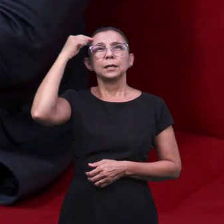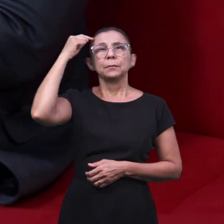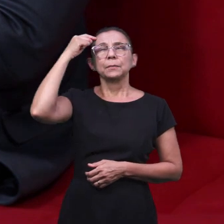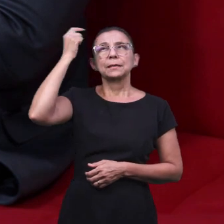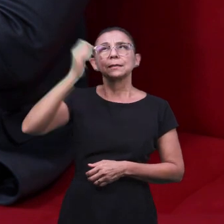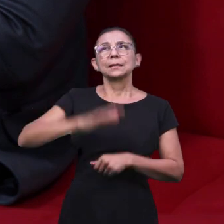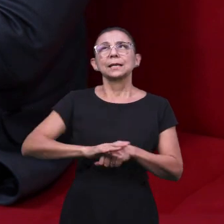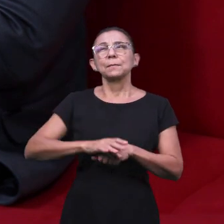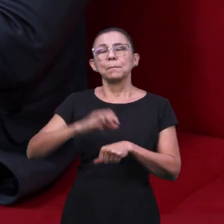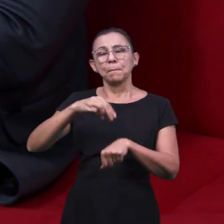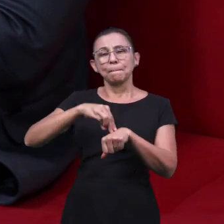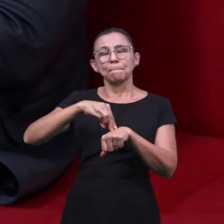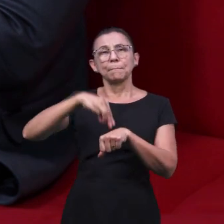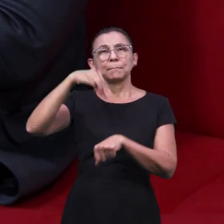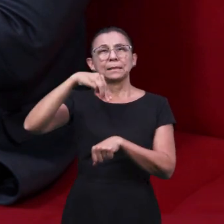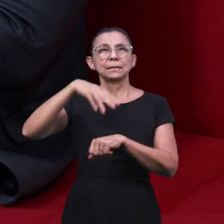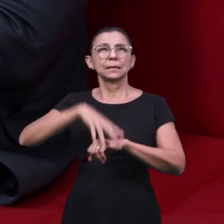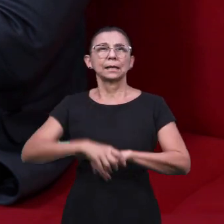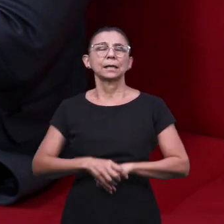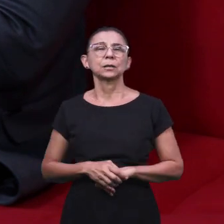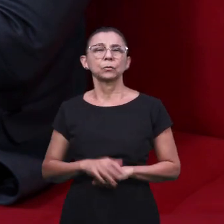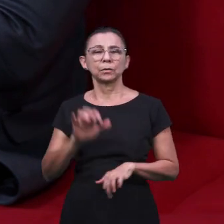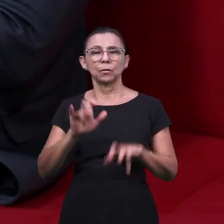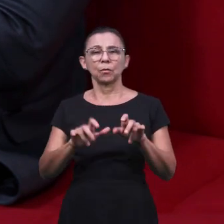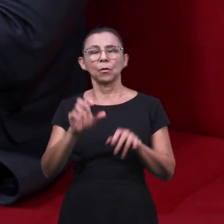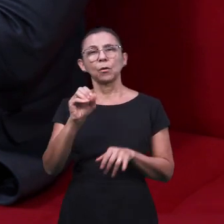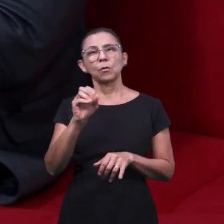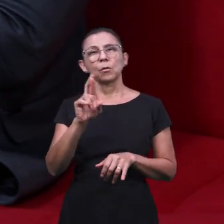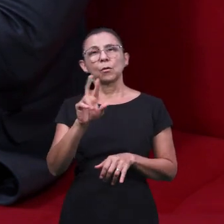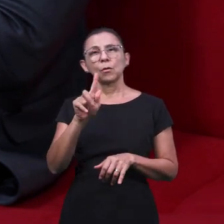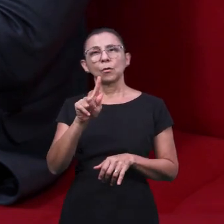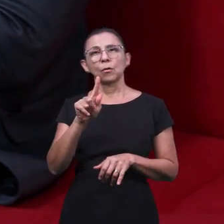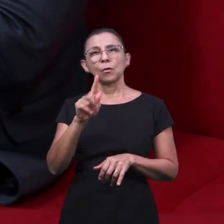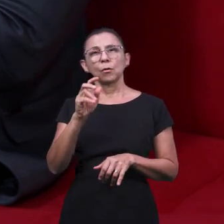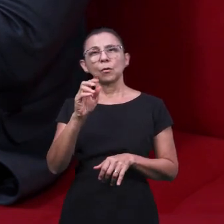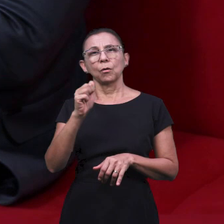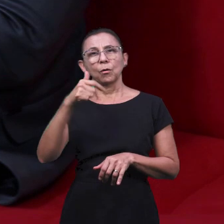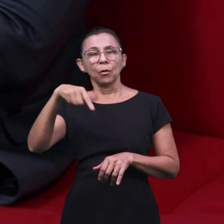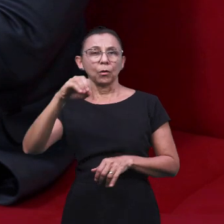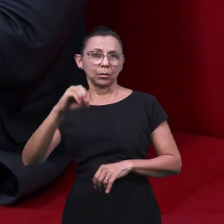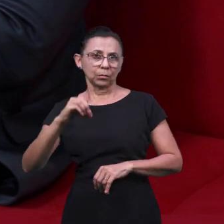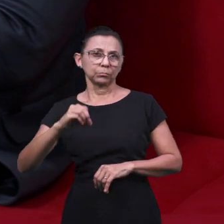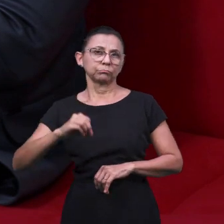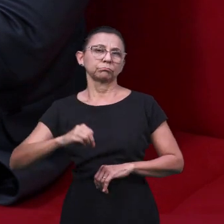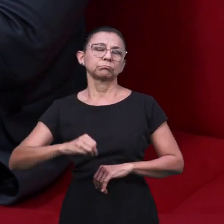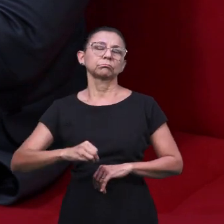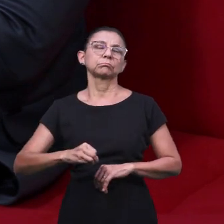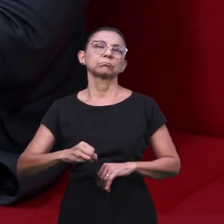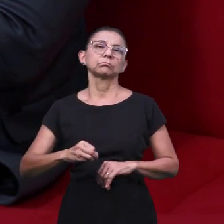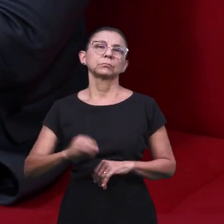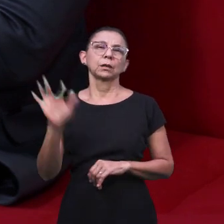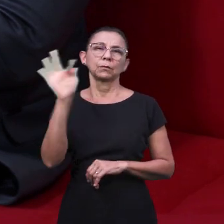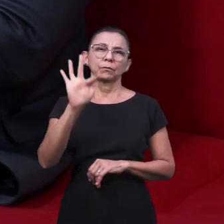porque tinha aparecido o mestrado nas universidades públicas, né? E